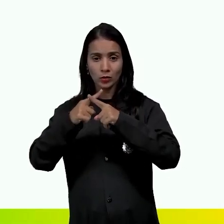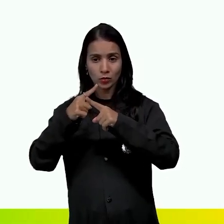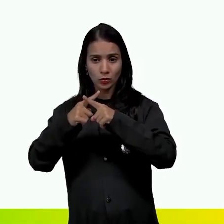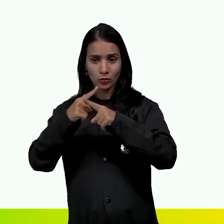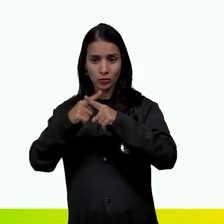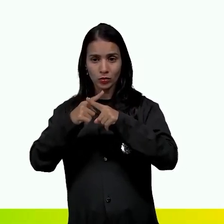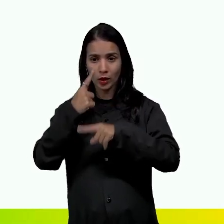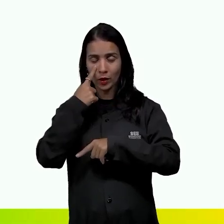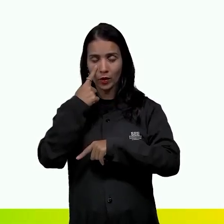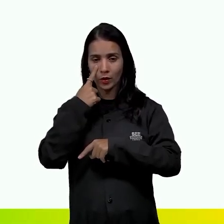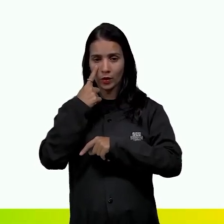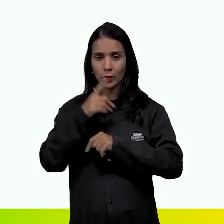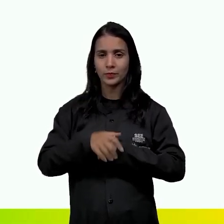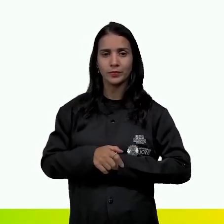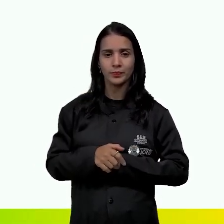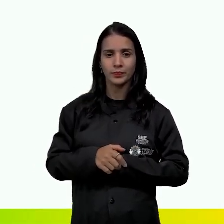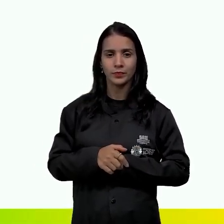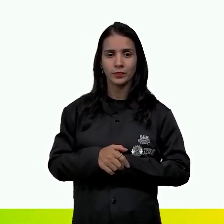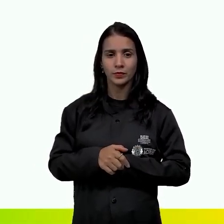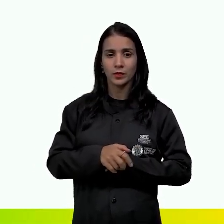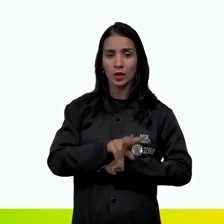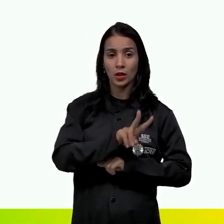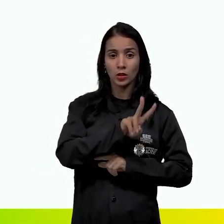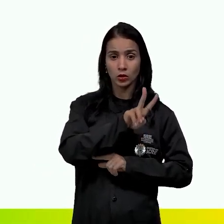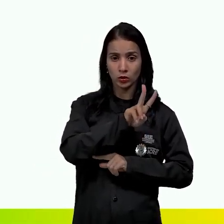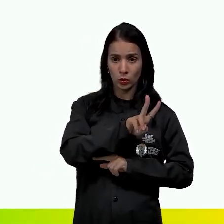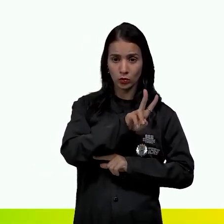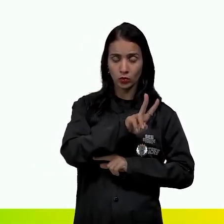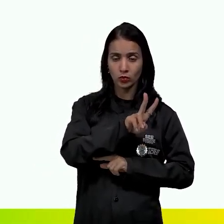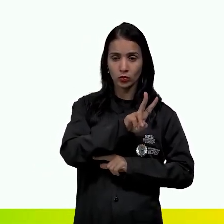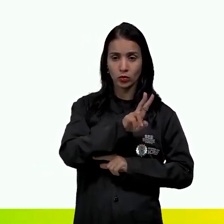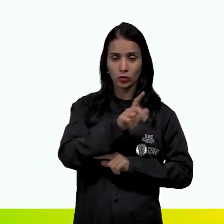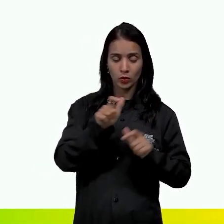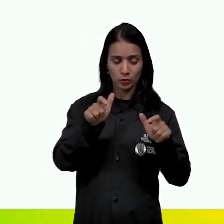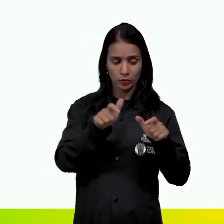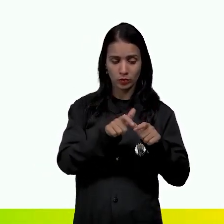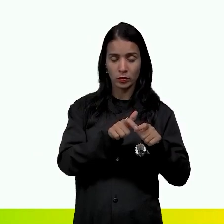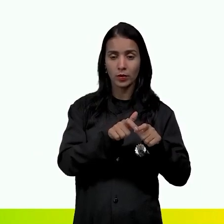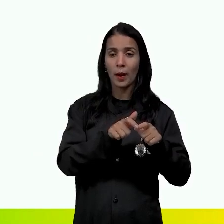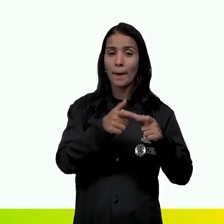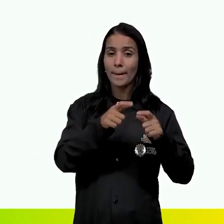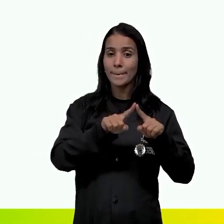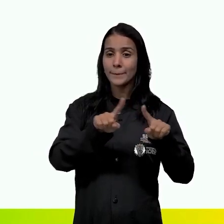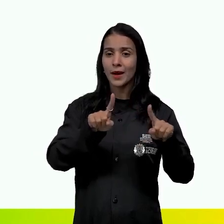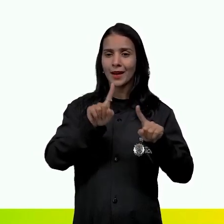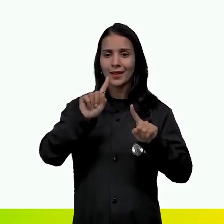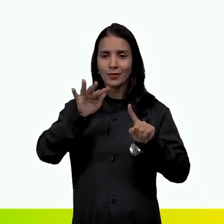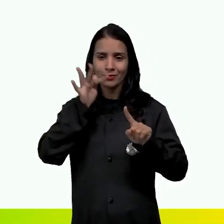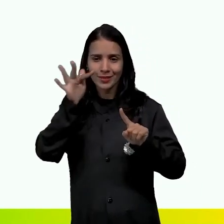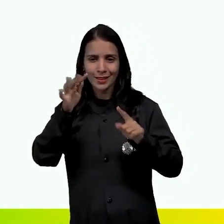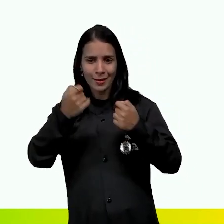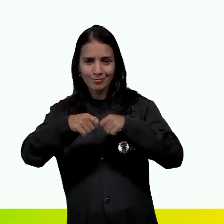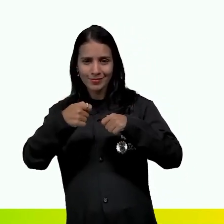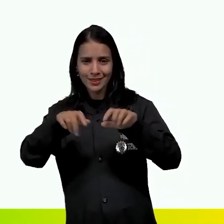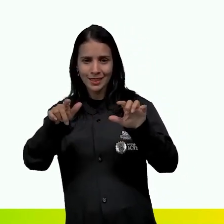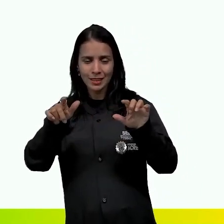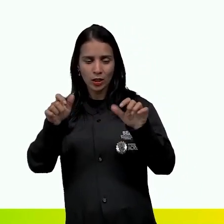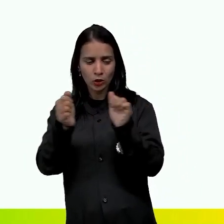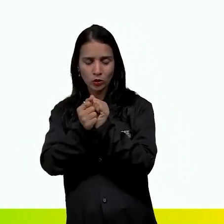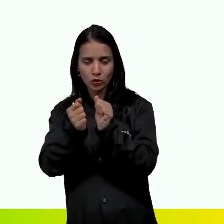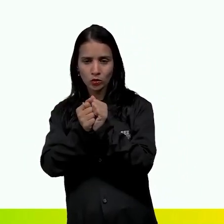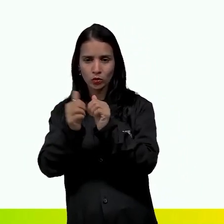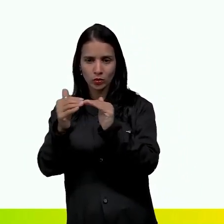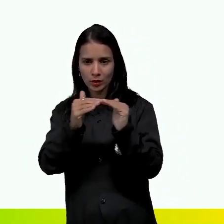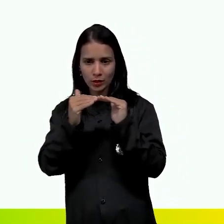Agora o volume menor, que eu vou indicar assim. Esses dois volumes têm que ser igual no final, tá? 1/3 da área